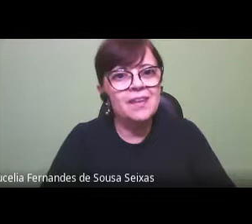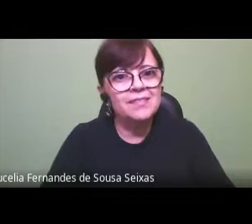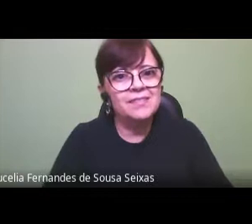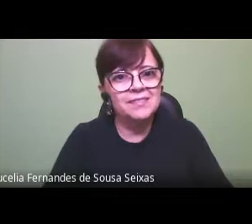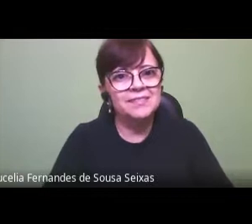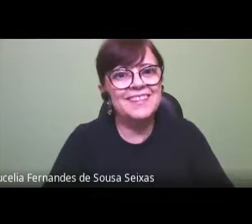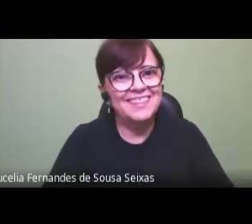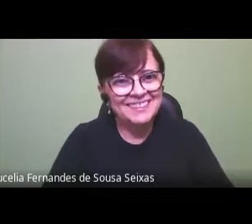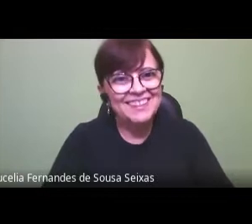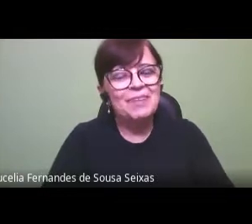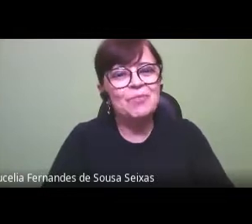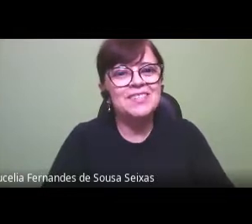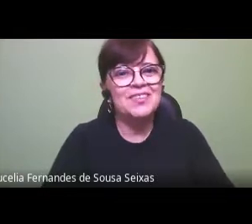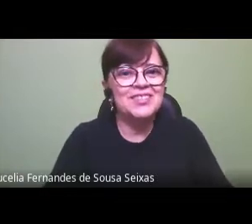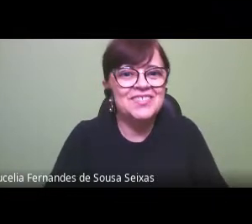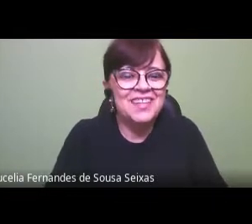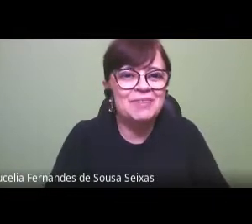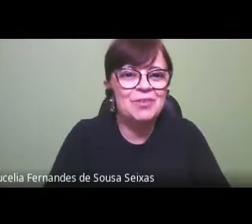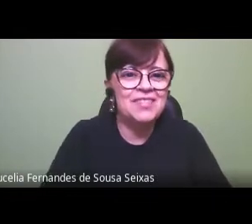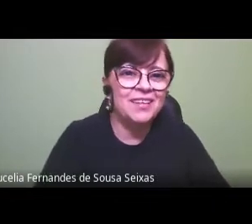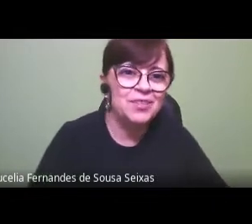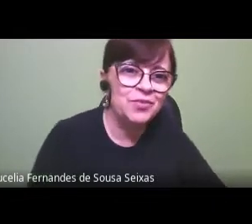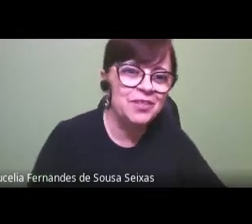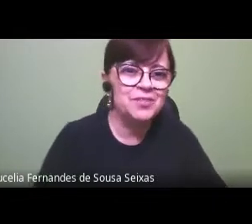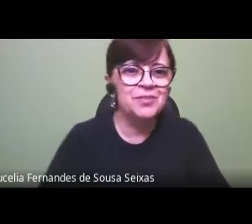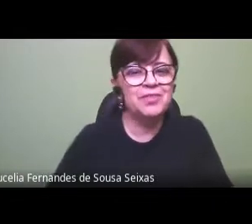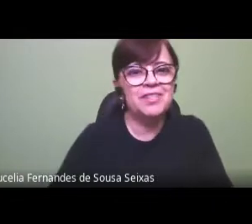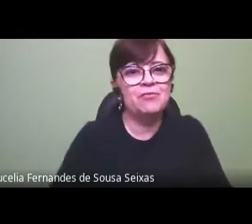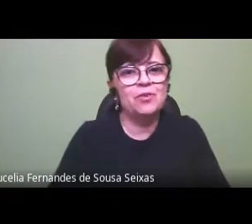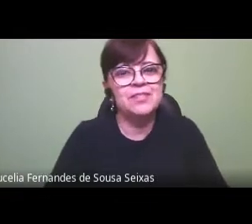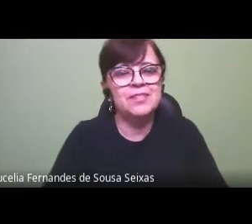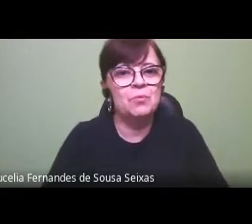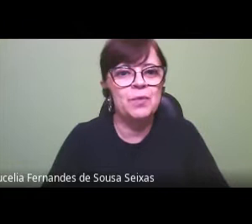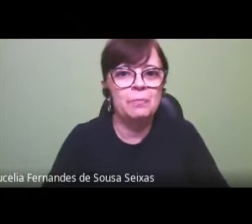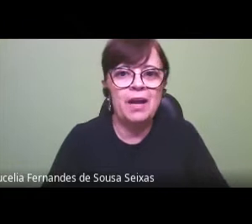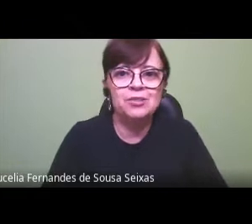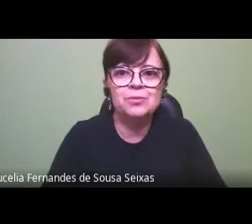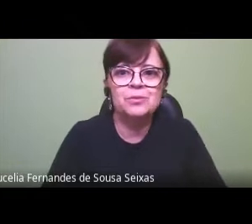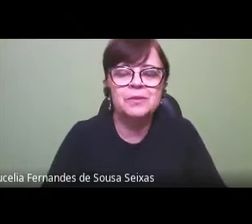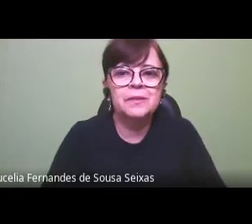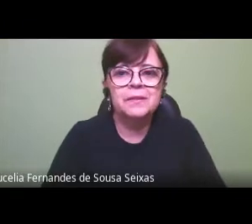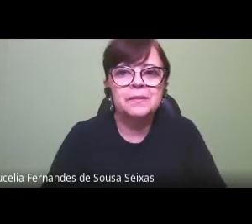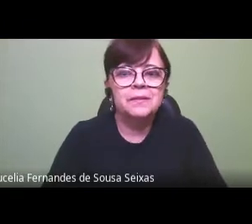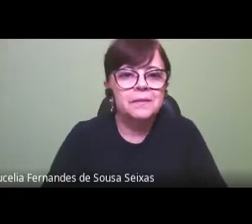Pode começar, sim. Boa sorte, Lucélia, porque eu sei que é difícil fazer a voz nesse momento